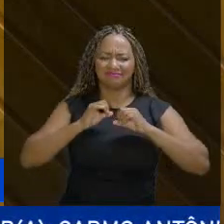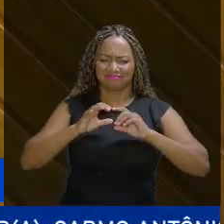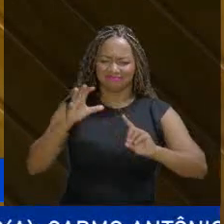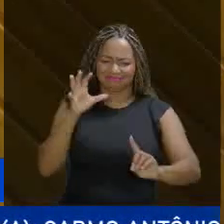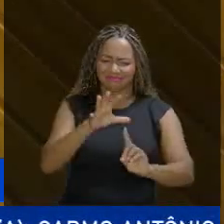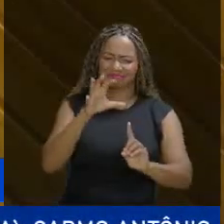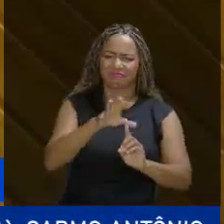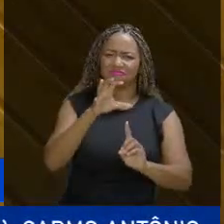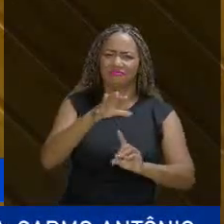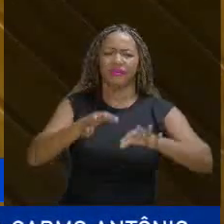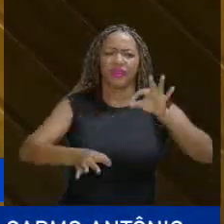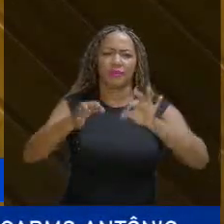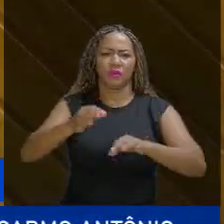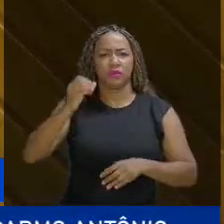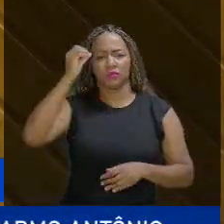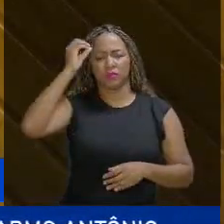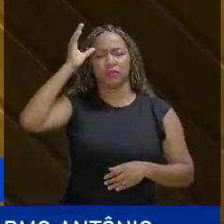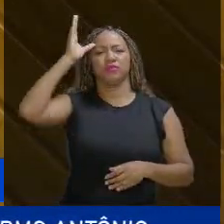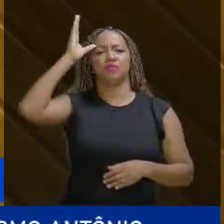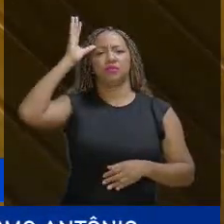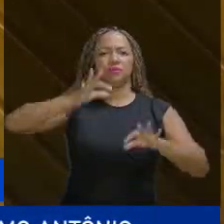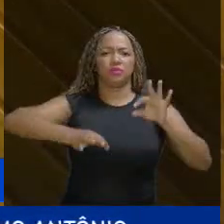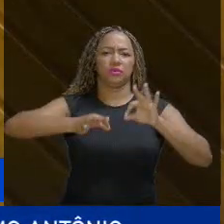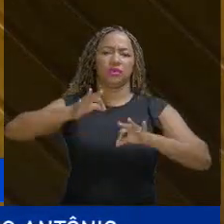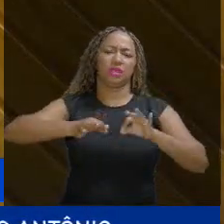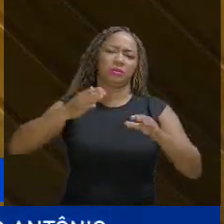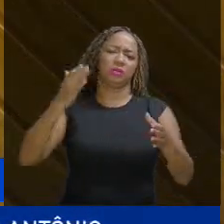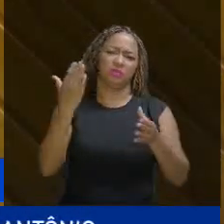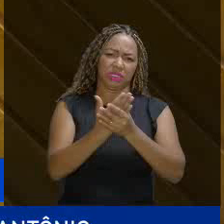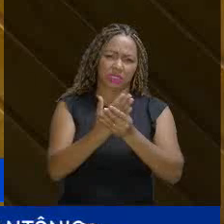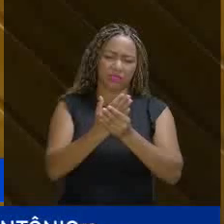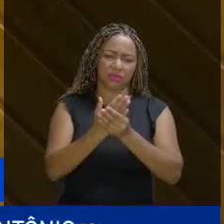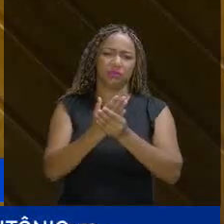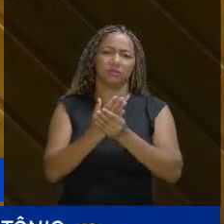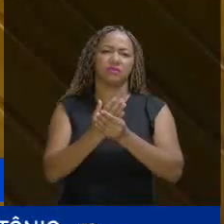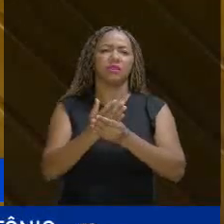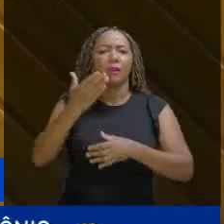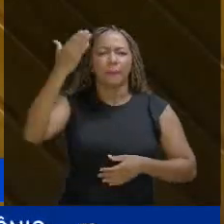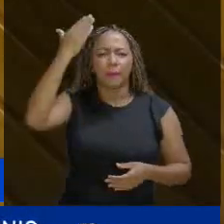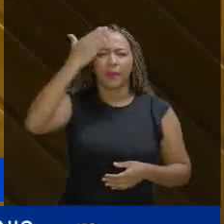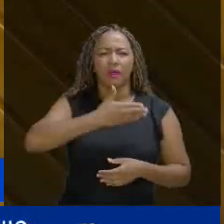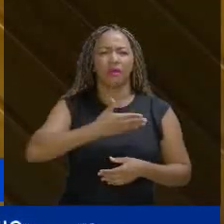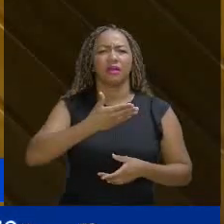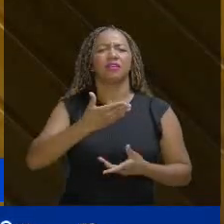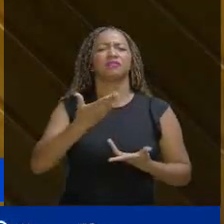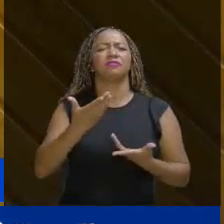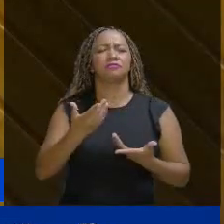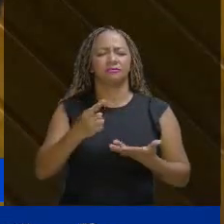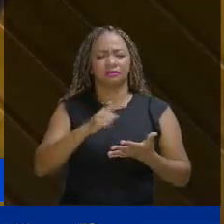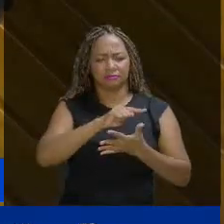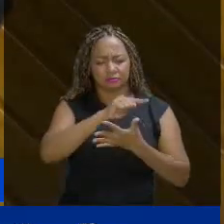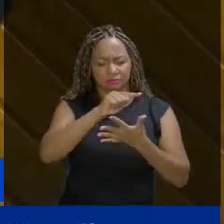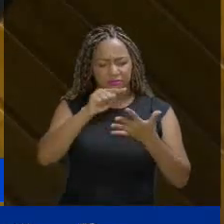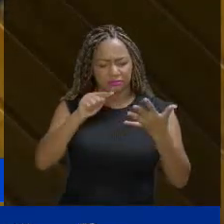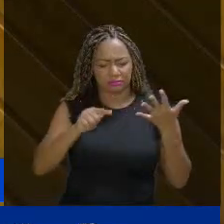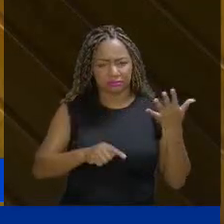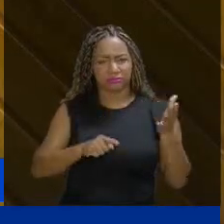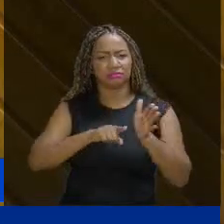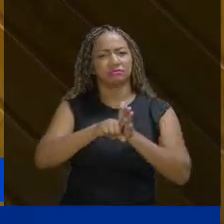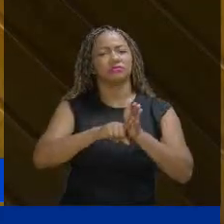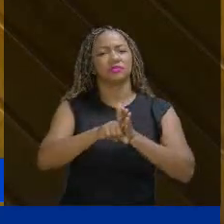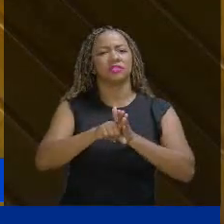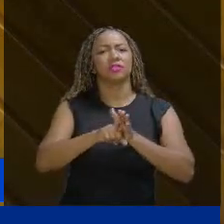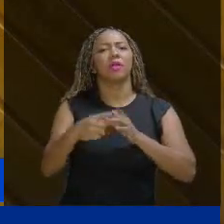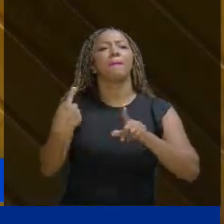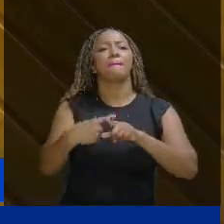do conhecimento, aquele que julgaria o processo, com aquelas provas, aqueles elementos provindos da investigação.